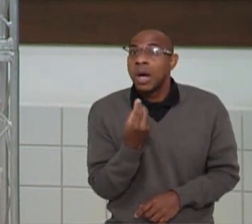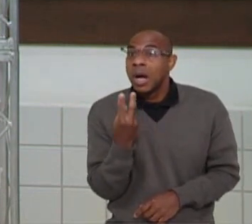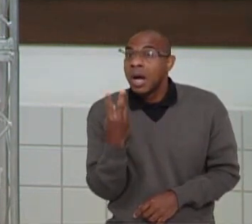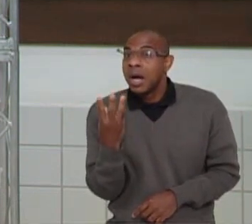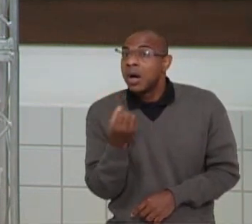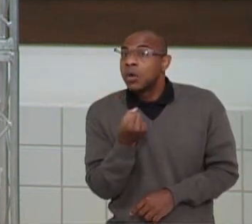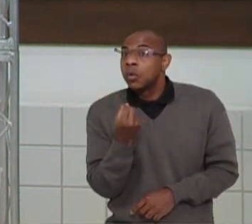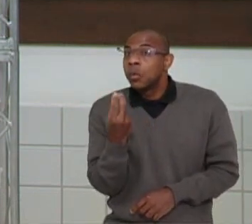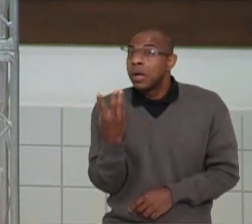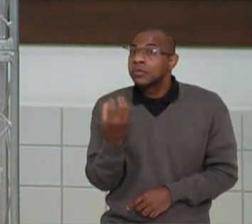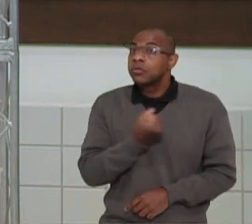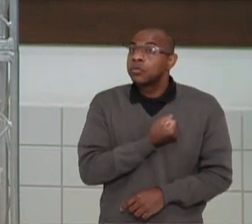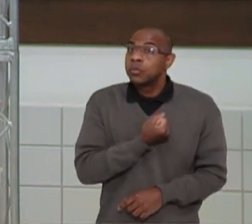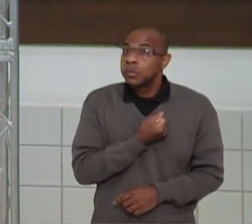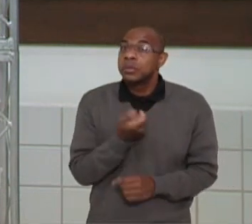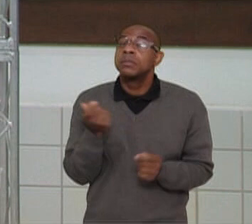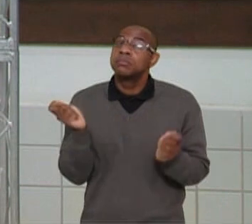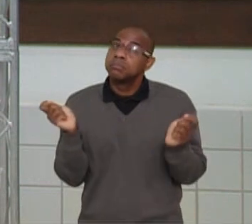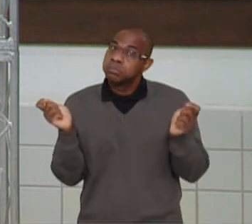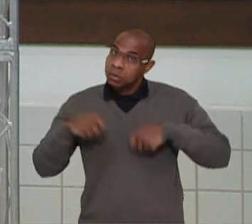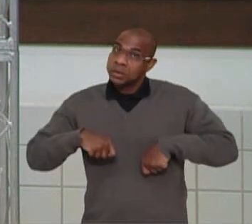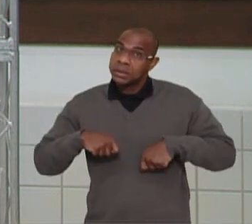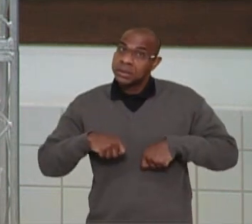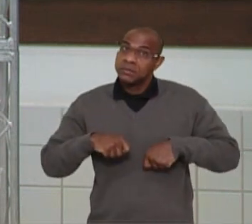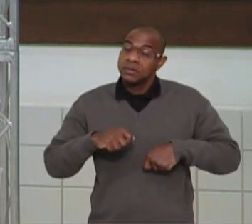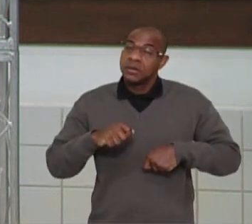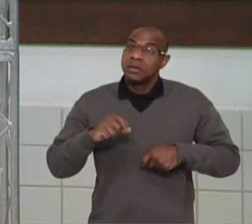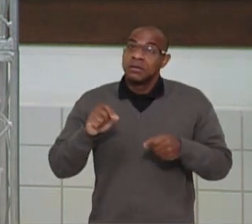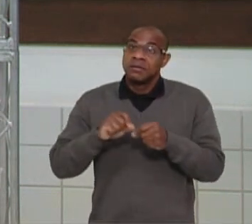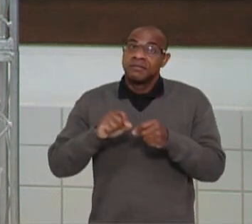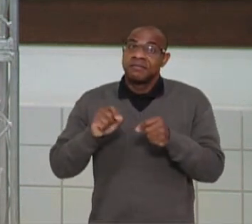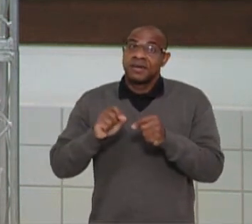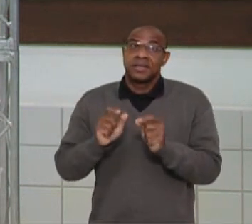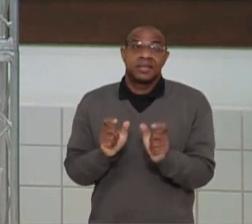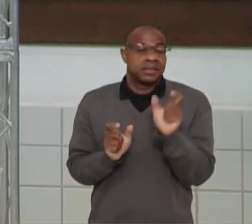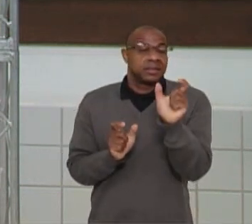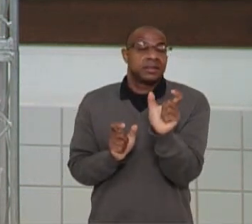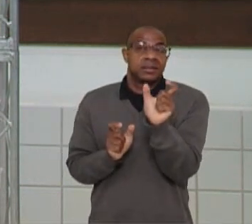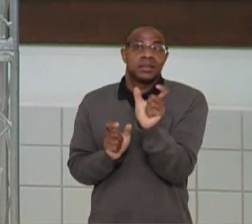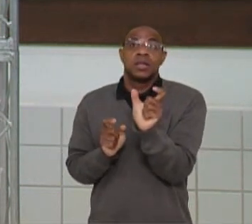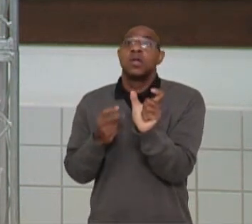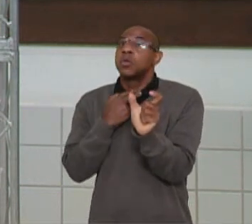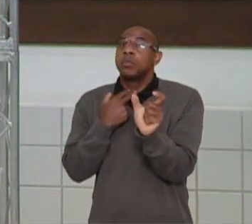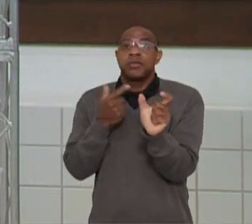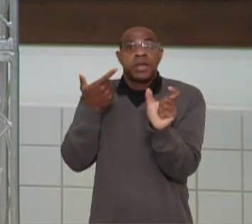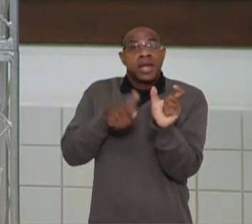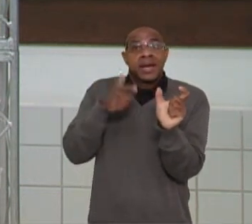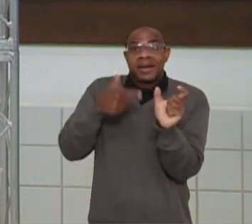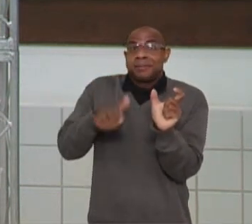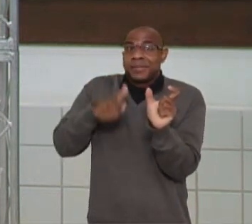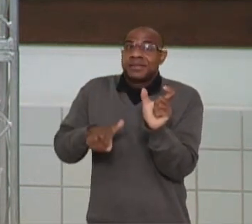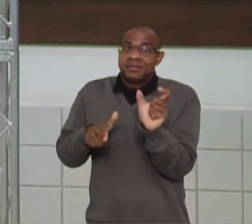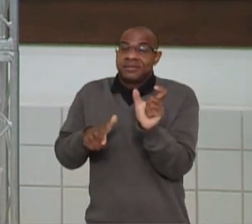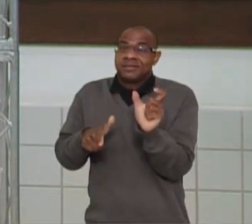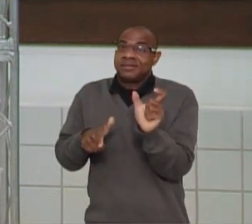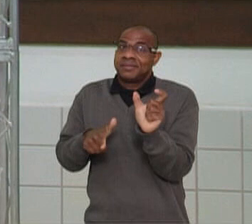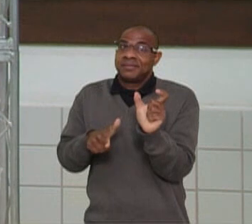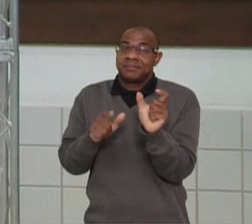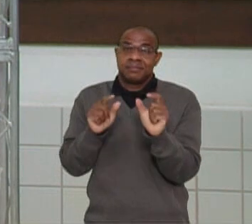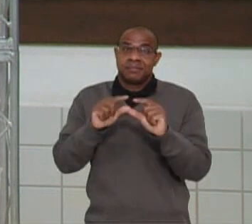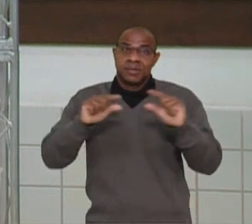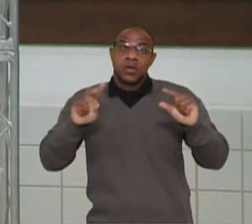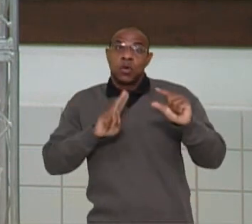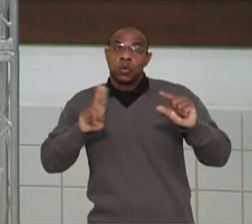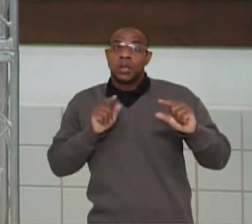3 algarismos distintos? A palavra distinto se refere a não repetir os algarismos nas ordens, certo? Usando